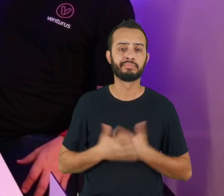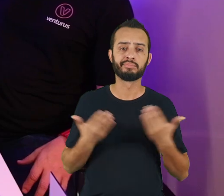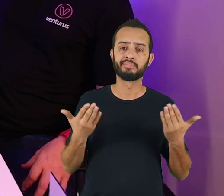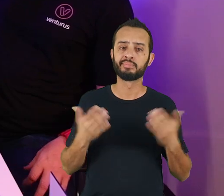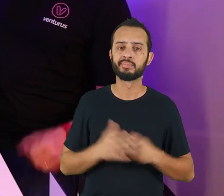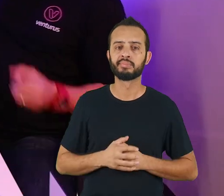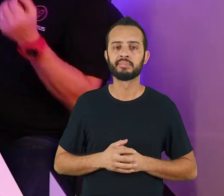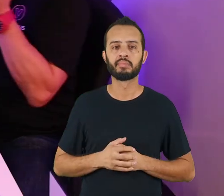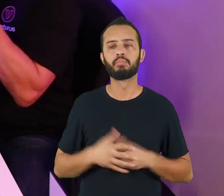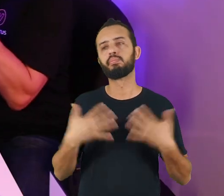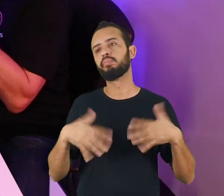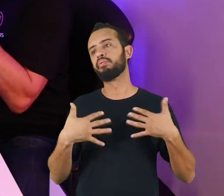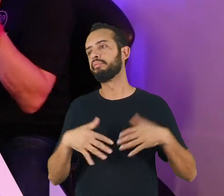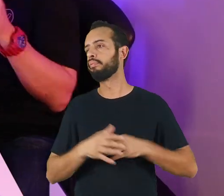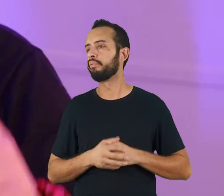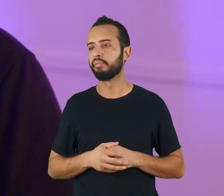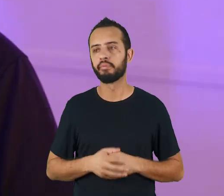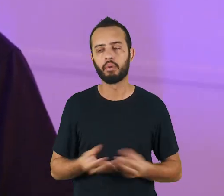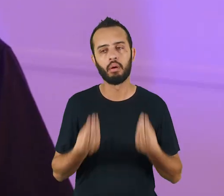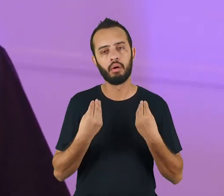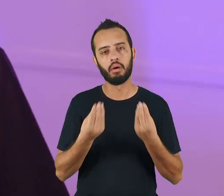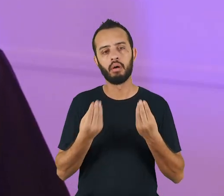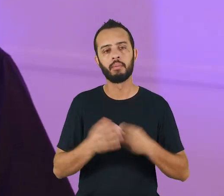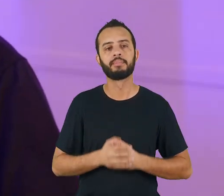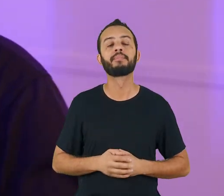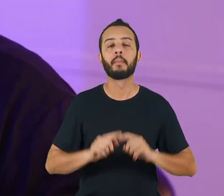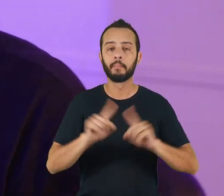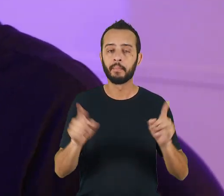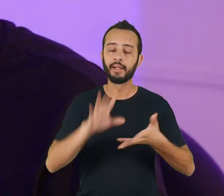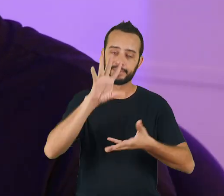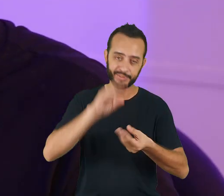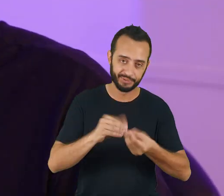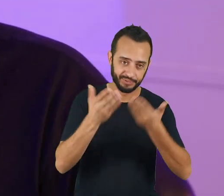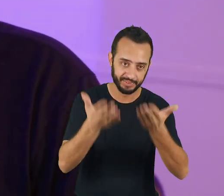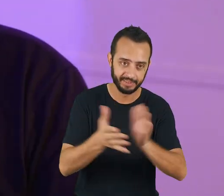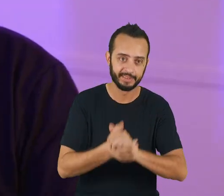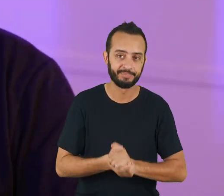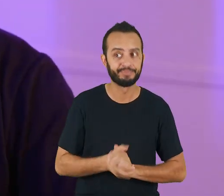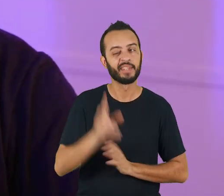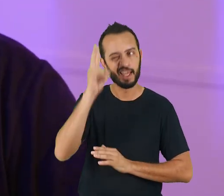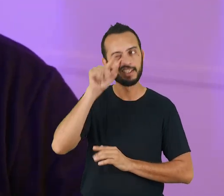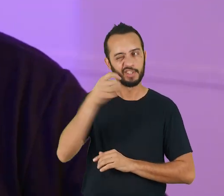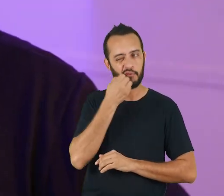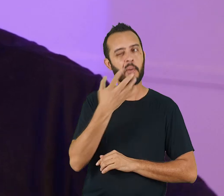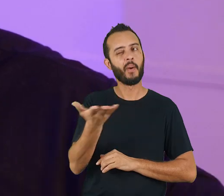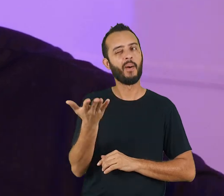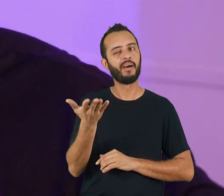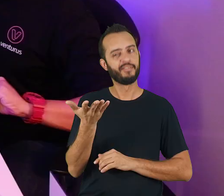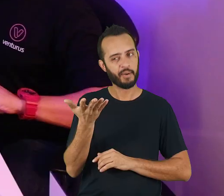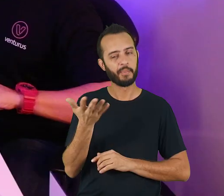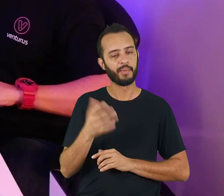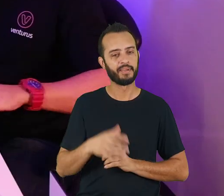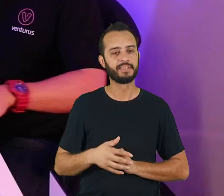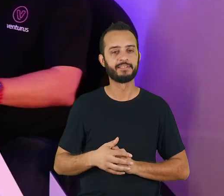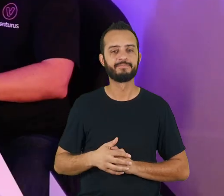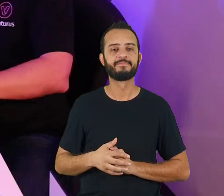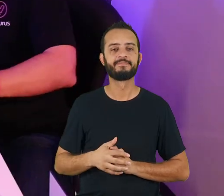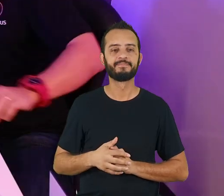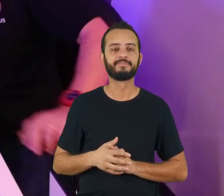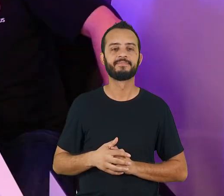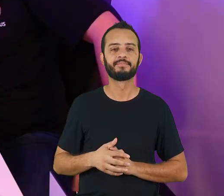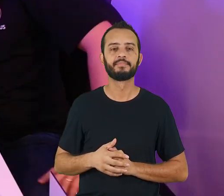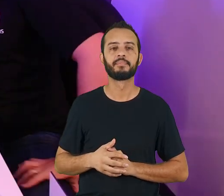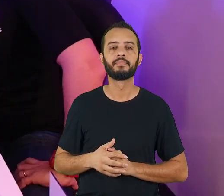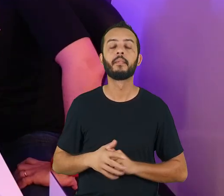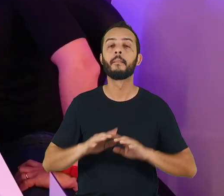V me manga verde com gente mas enfim essa essa essa foi boa né essa essa foi boa a da